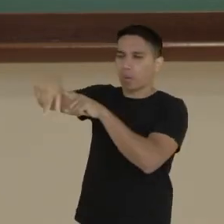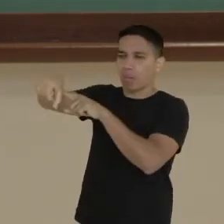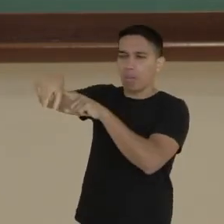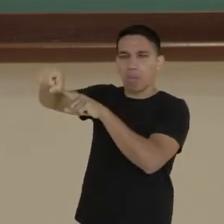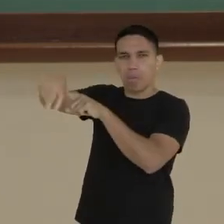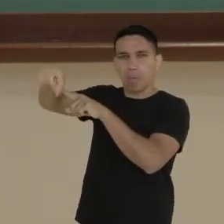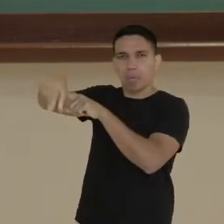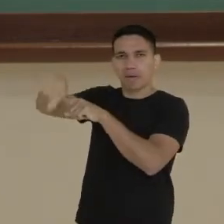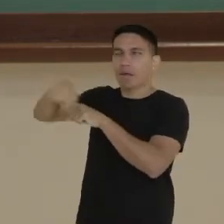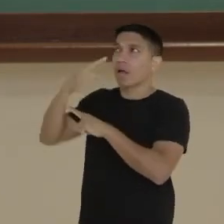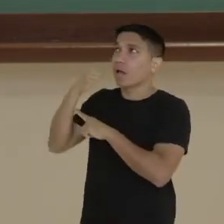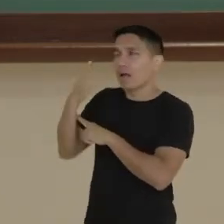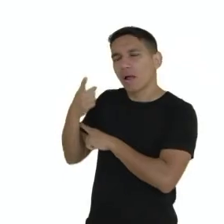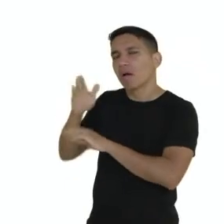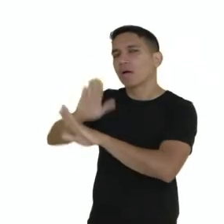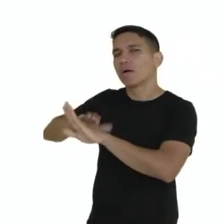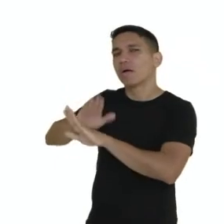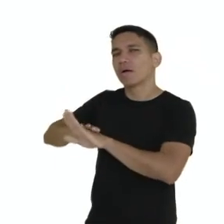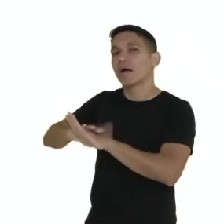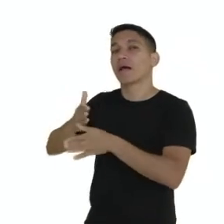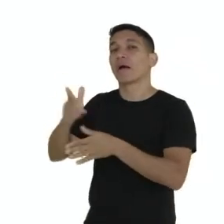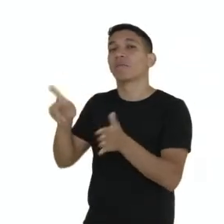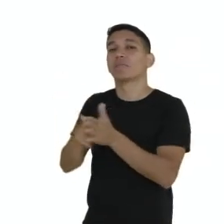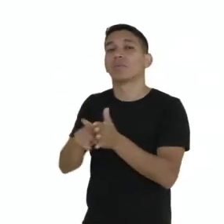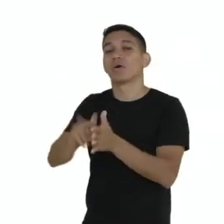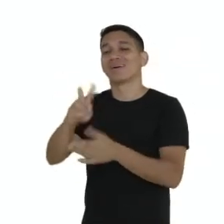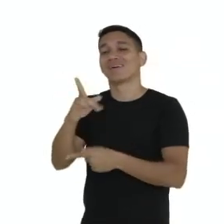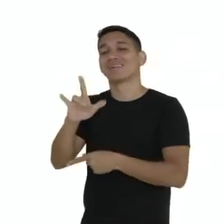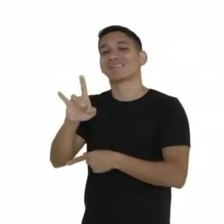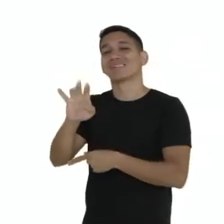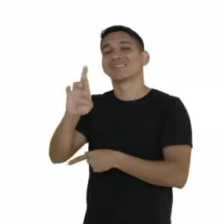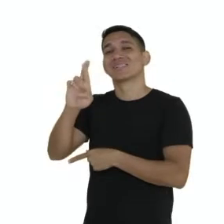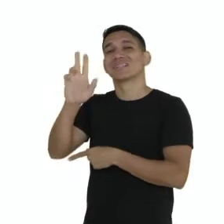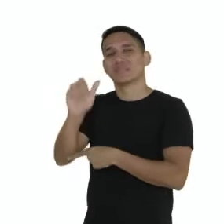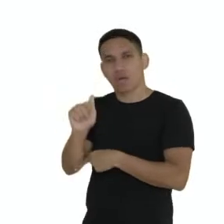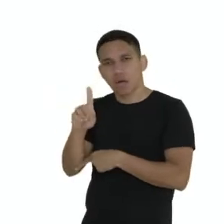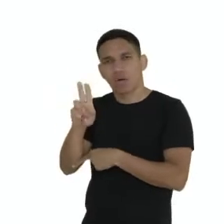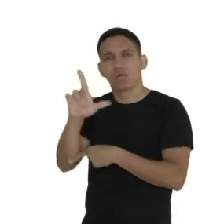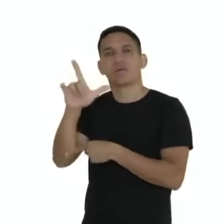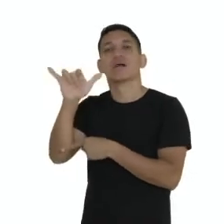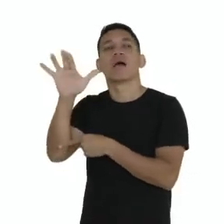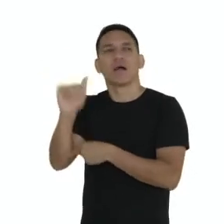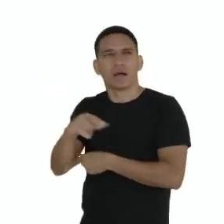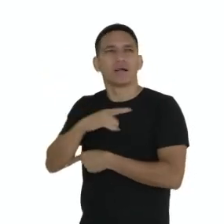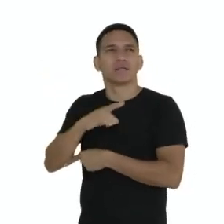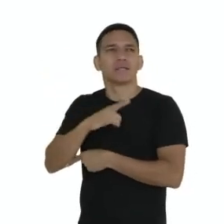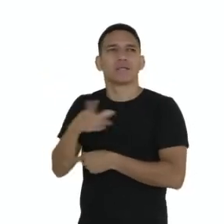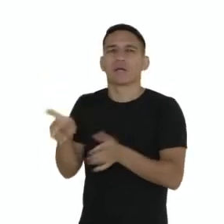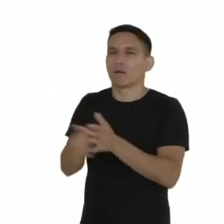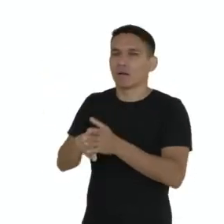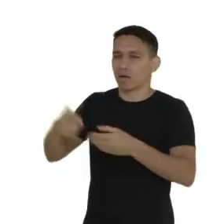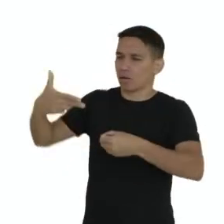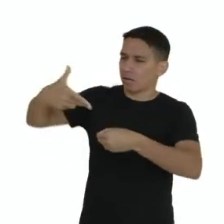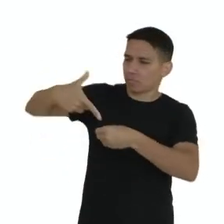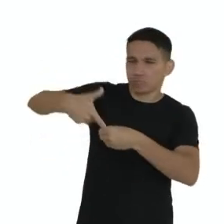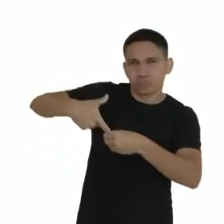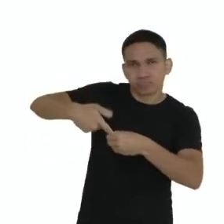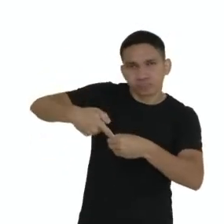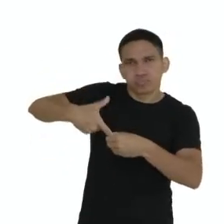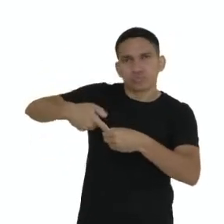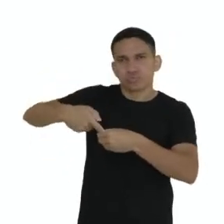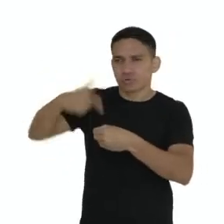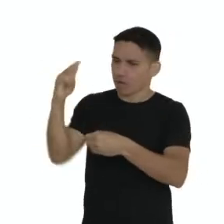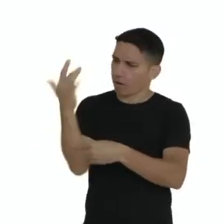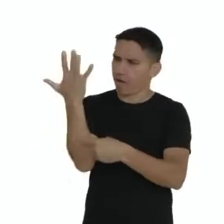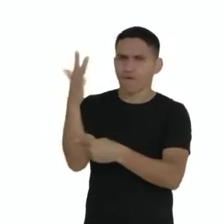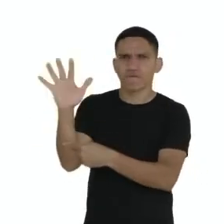que seja uma energia hidráulica. Você tem aqui uma bomba de combustível com uma folhinha verde, dá aquele conceito que pode ser, por exemplo,